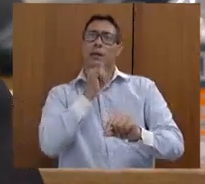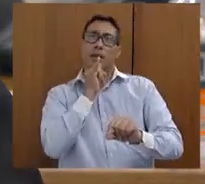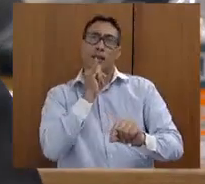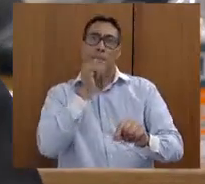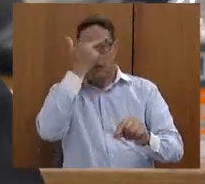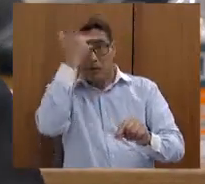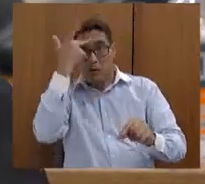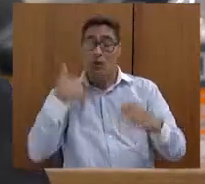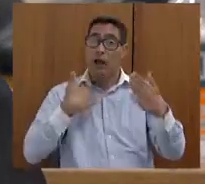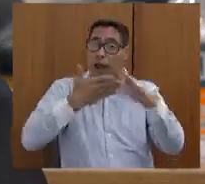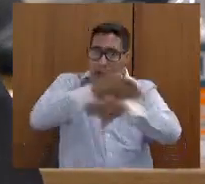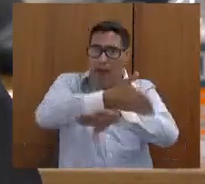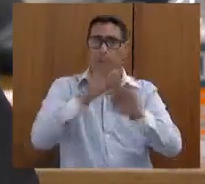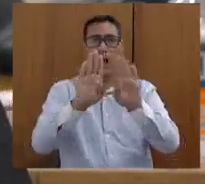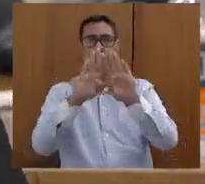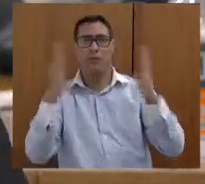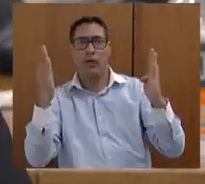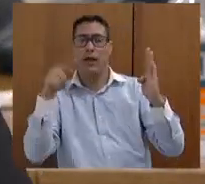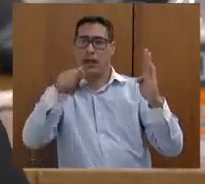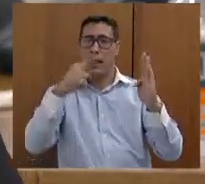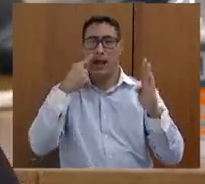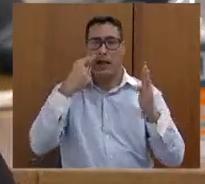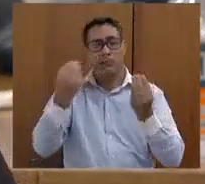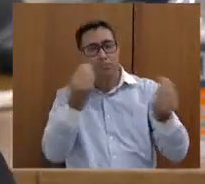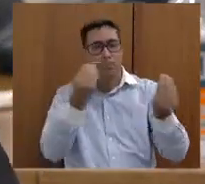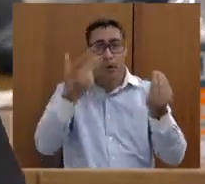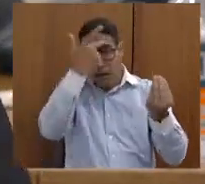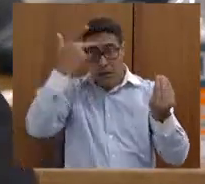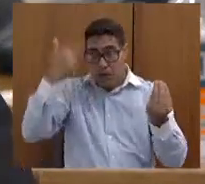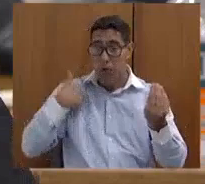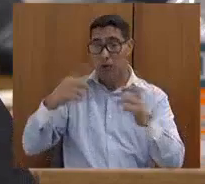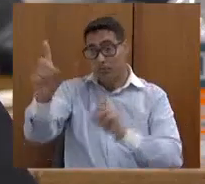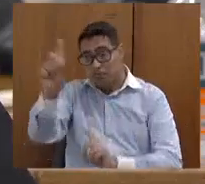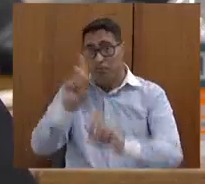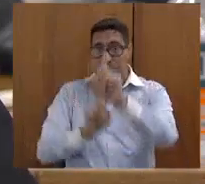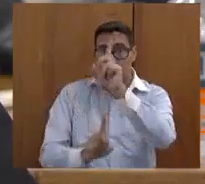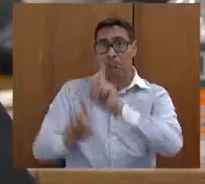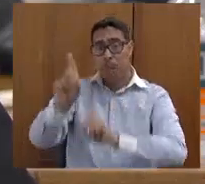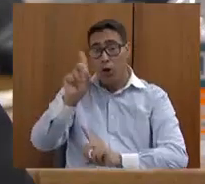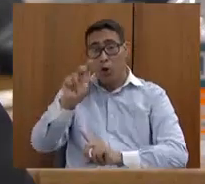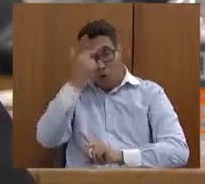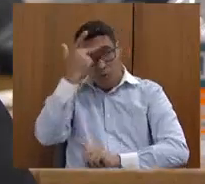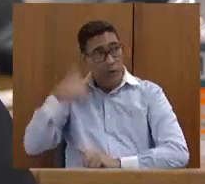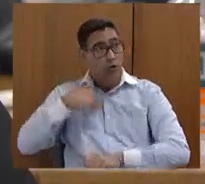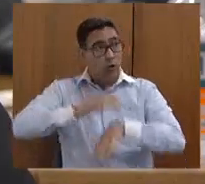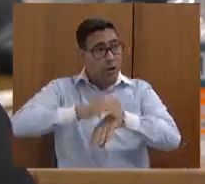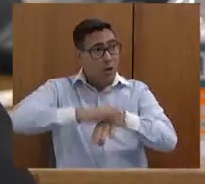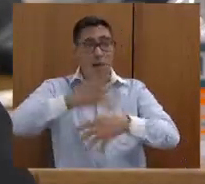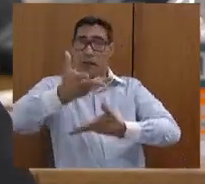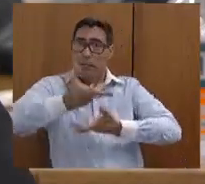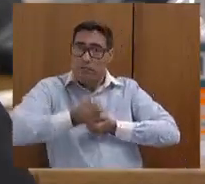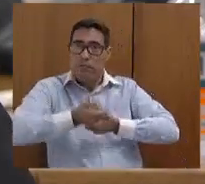o lugar da recepção inclusive pensando quem são as pessoas que fazem esse acolhimento